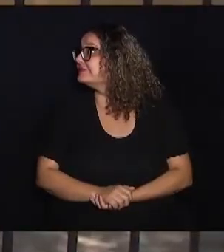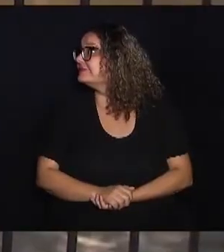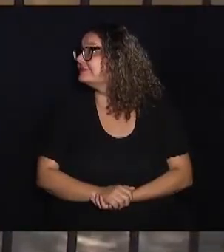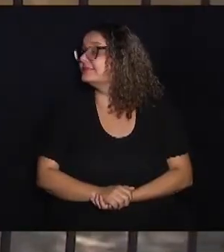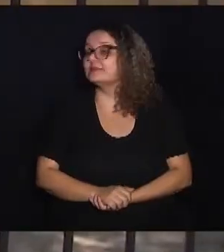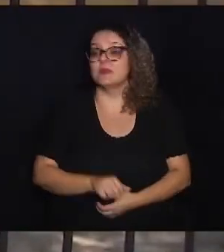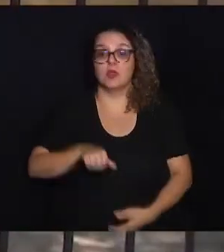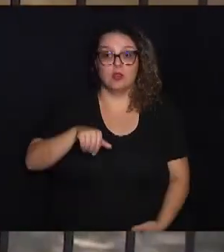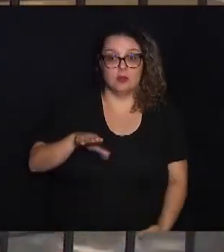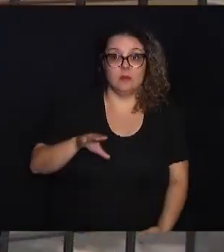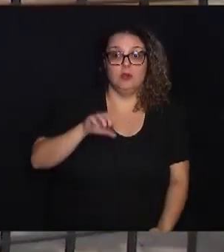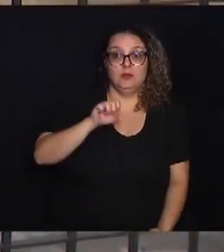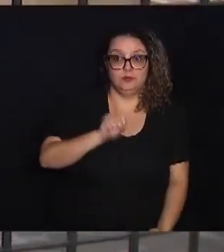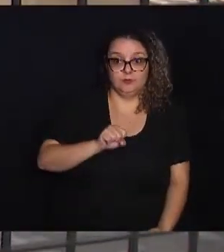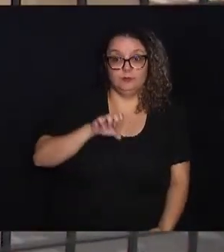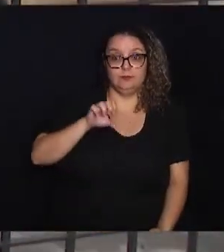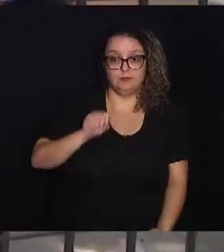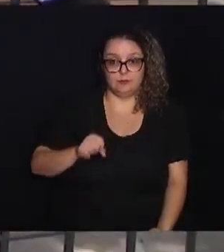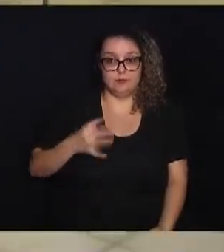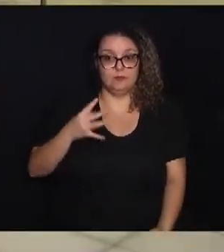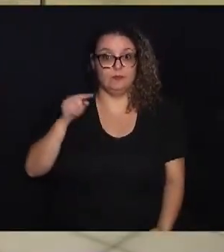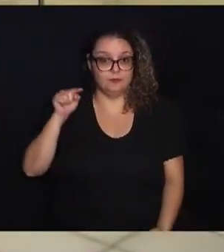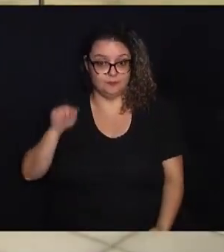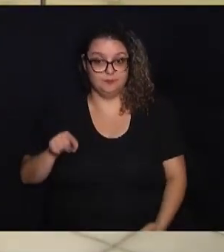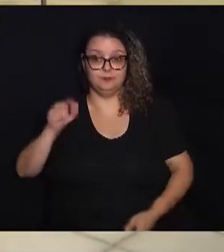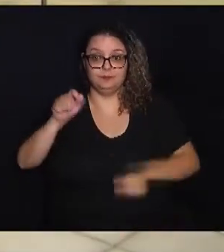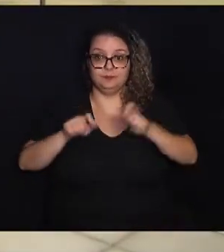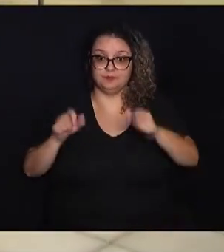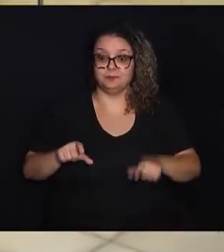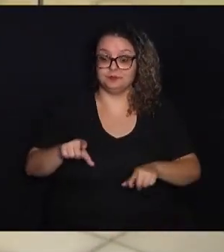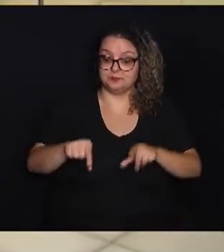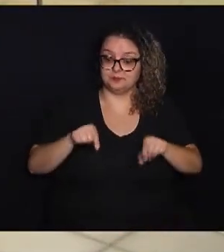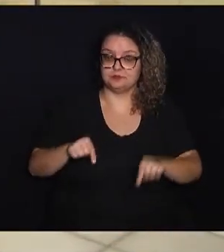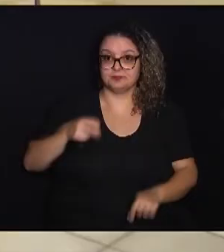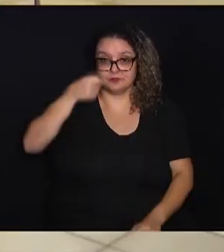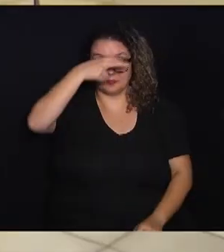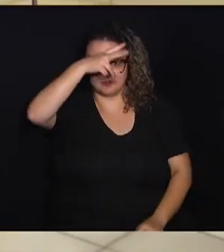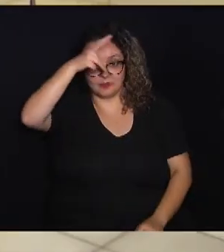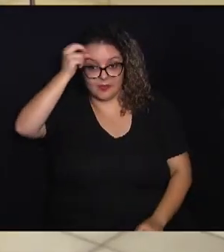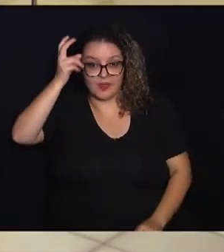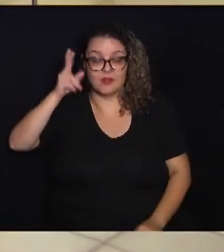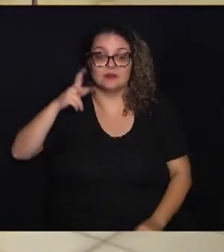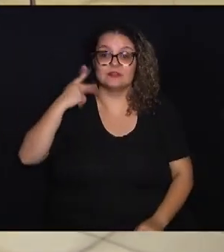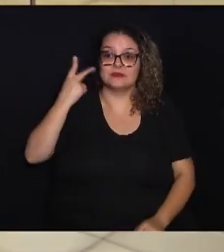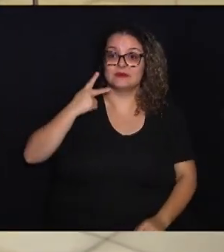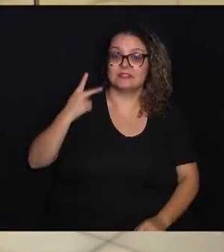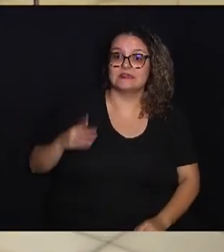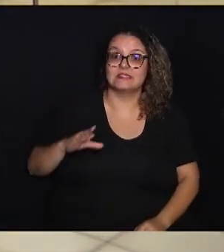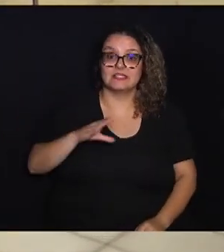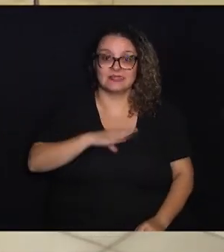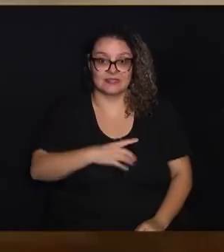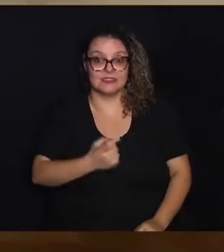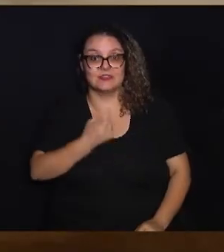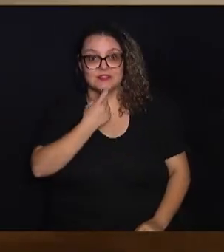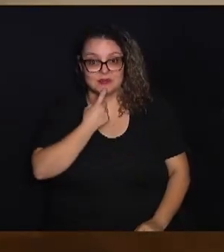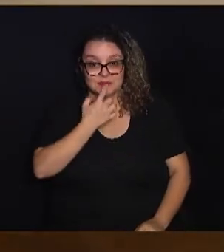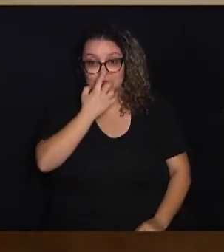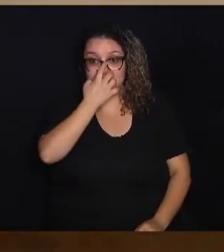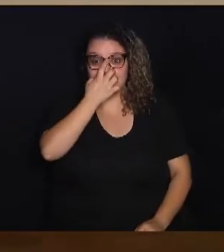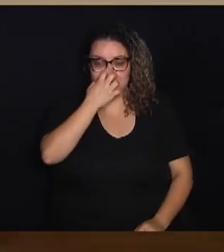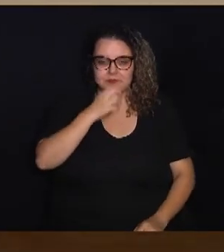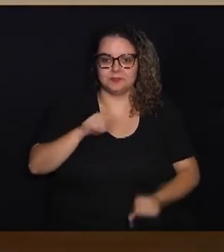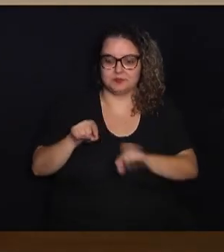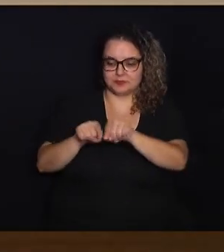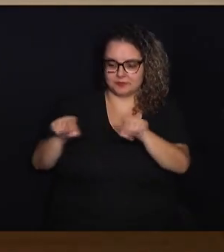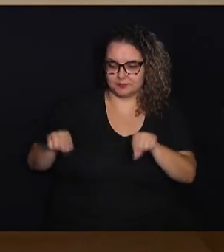Mais de 884 mil pessoas vão escolher o prefeito e os vereadores na cidade de Campinas. As